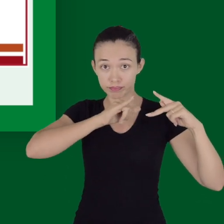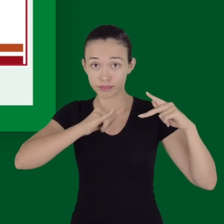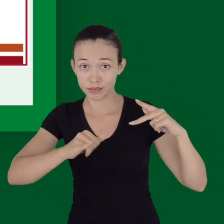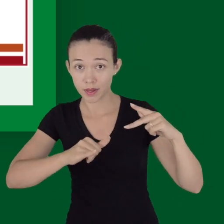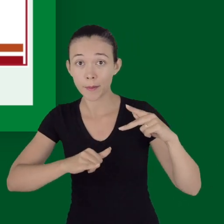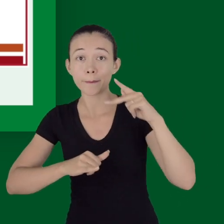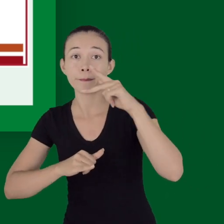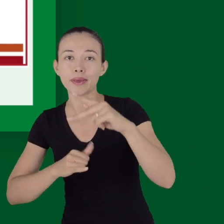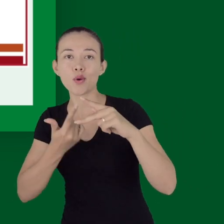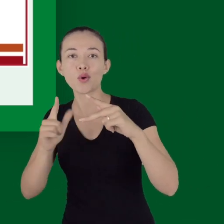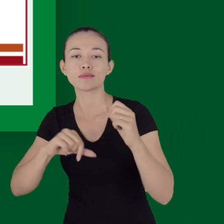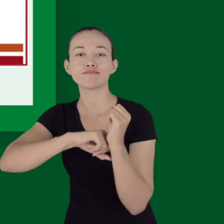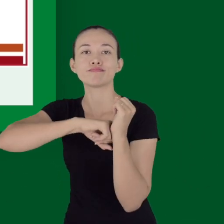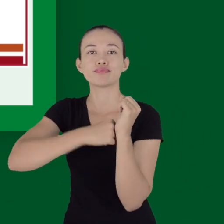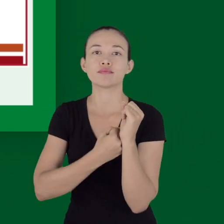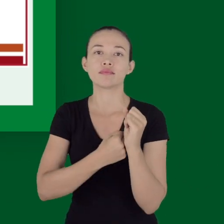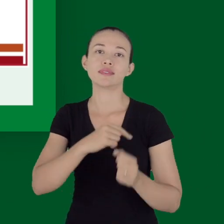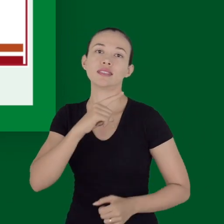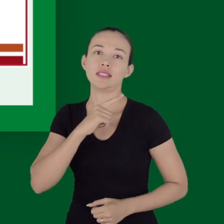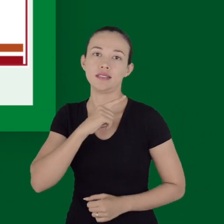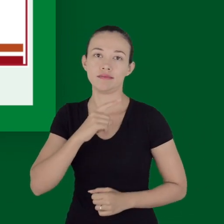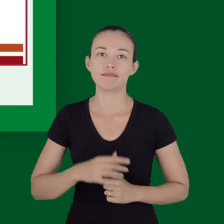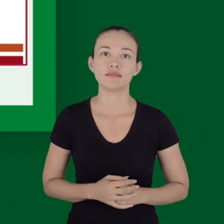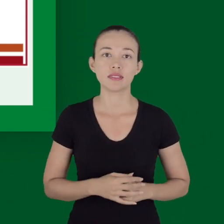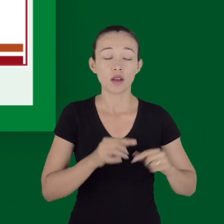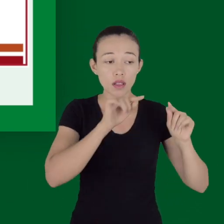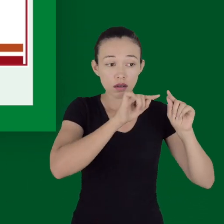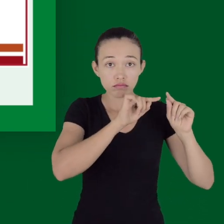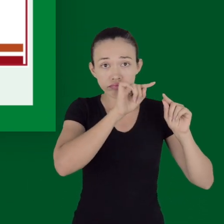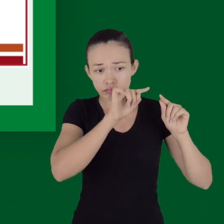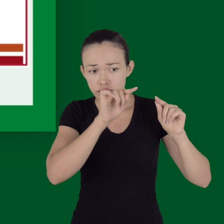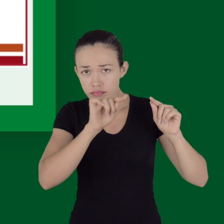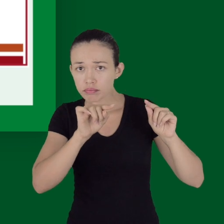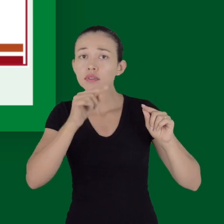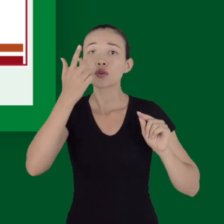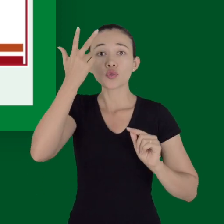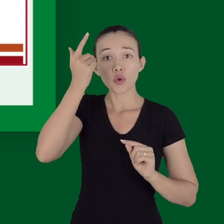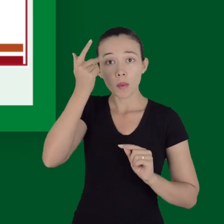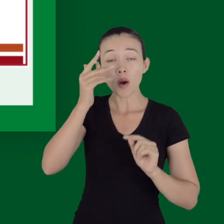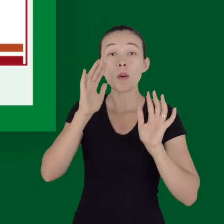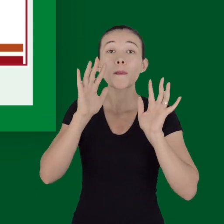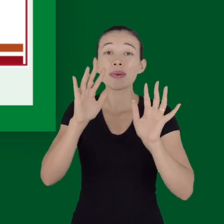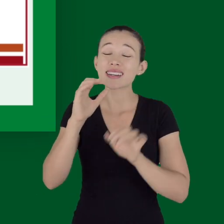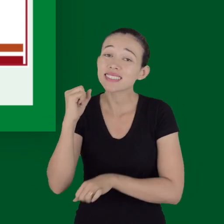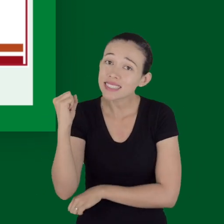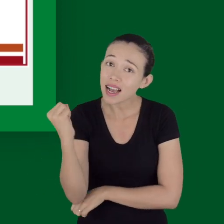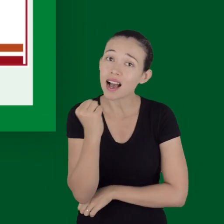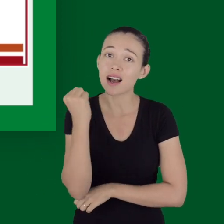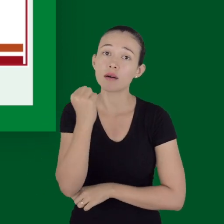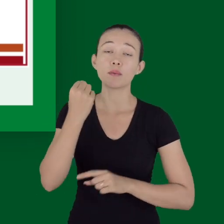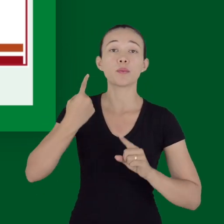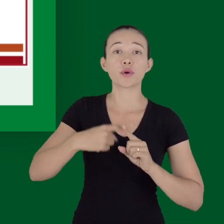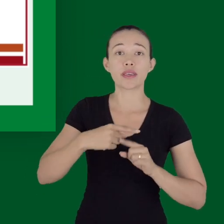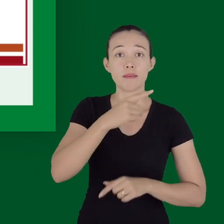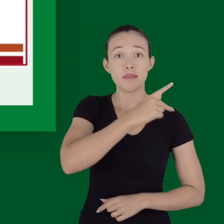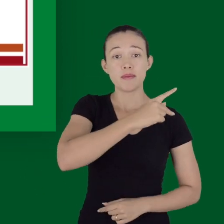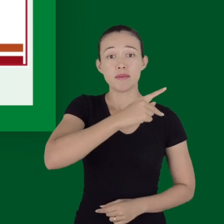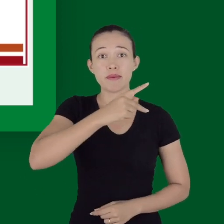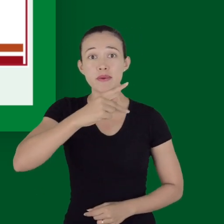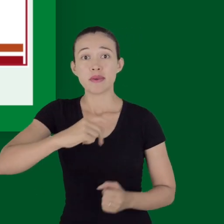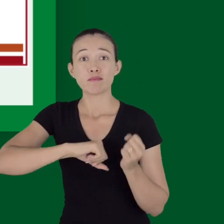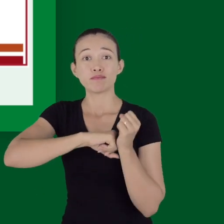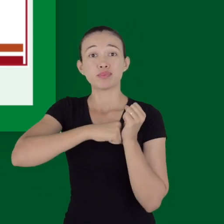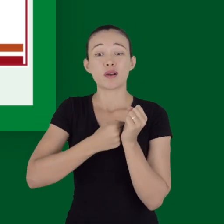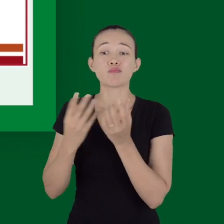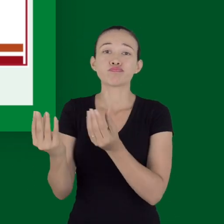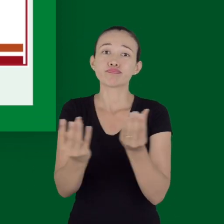uma P conduzida tem uma P bloqueada, então acaba que o ritmo fica regular, mas ele fica mais